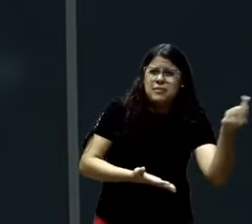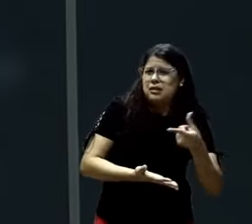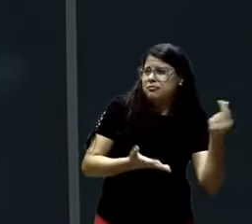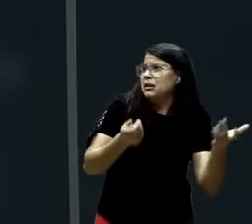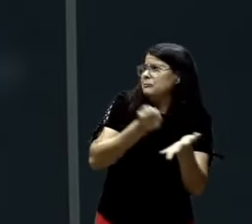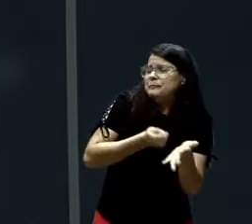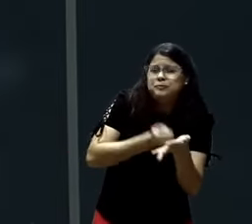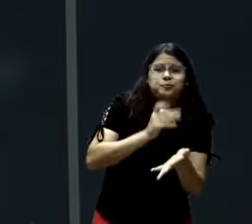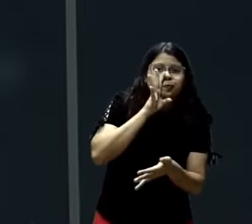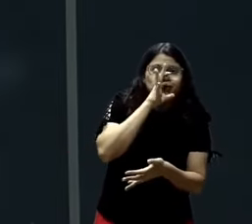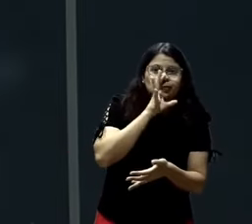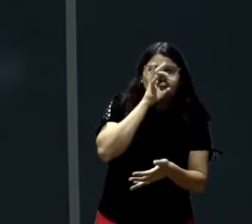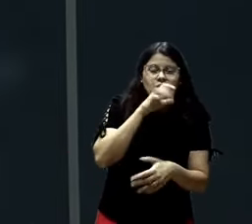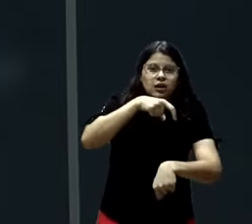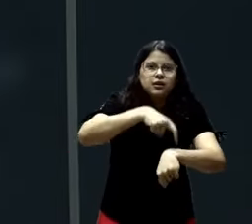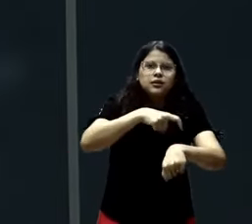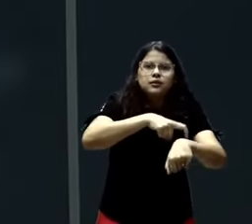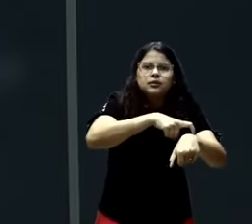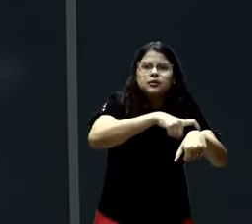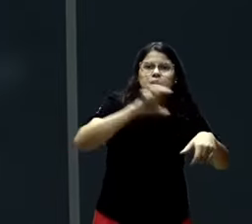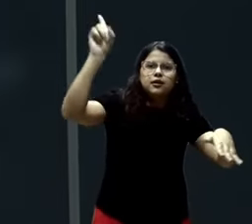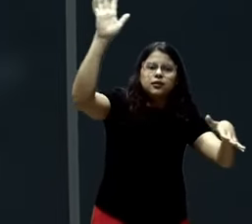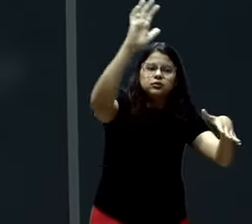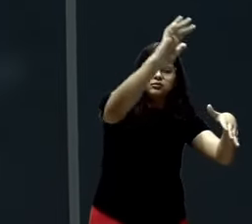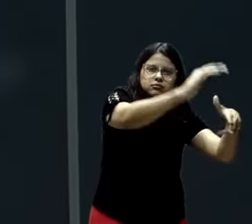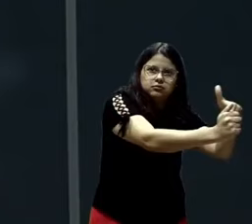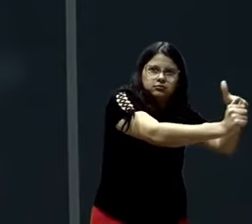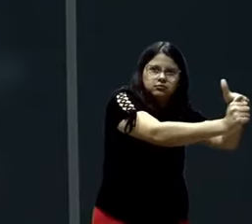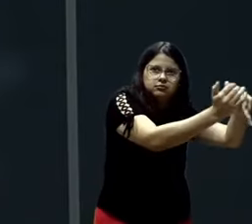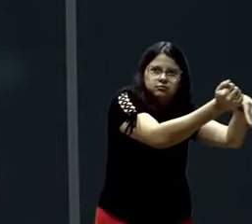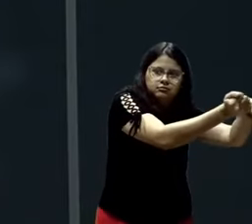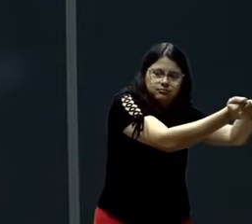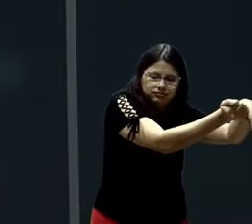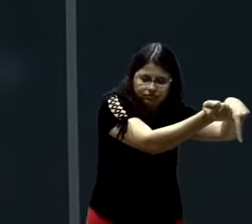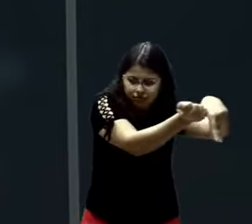resistir, até chegar o momento que você vai dizer o seguinte,